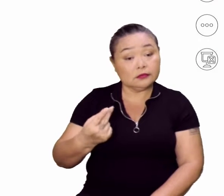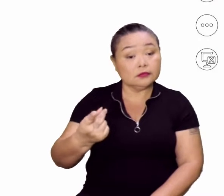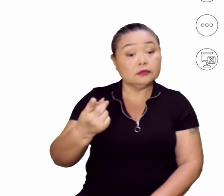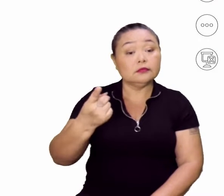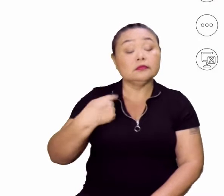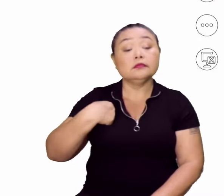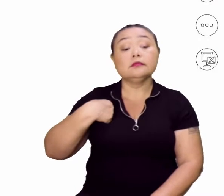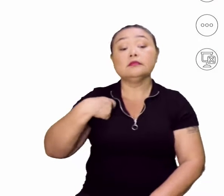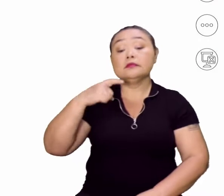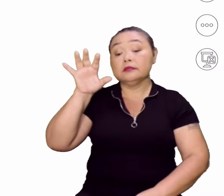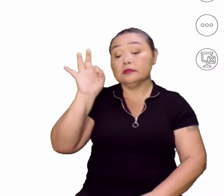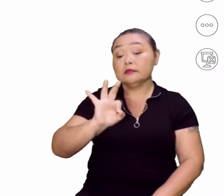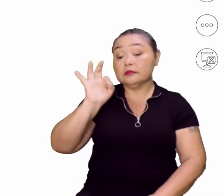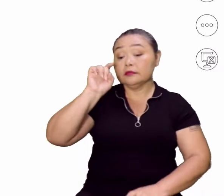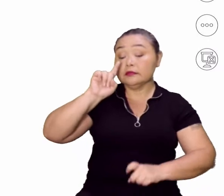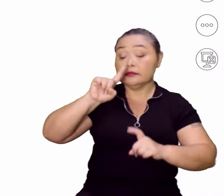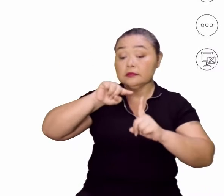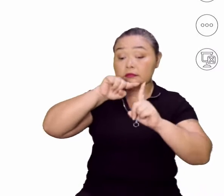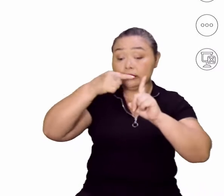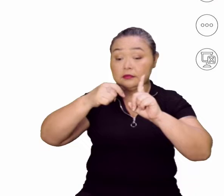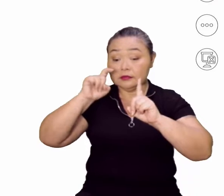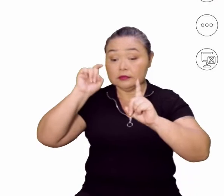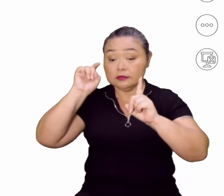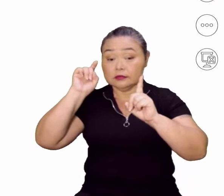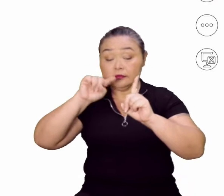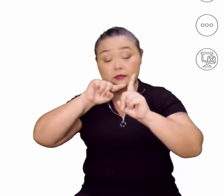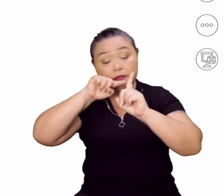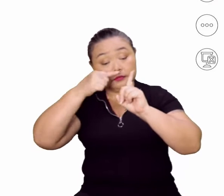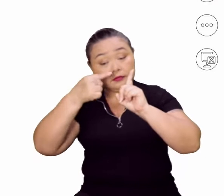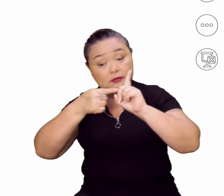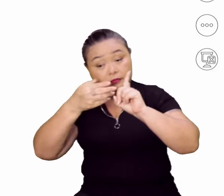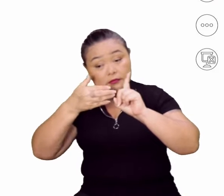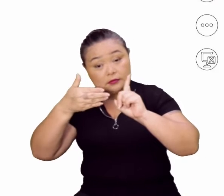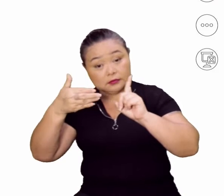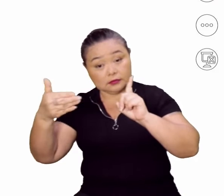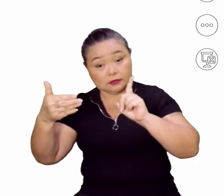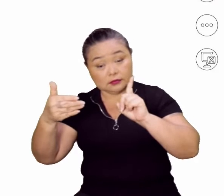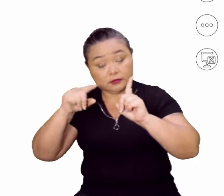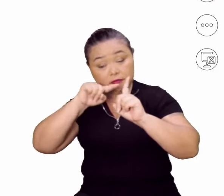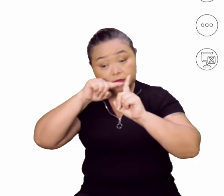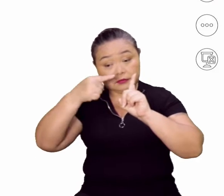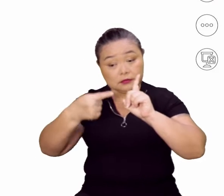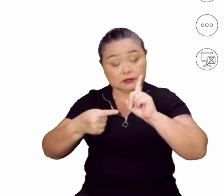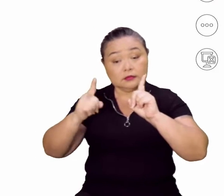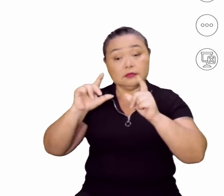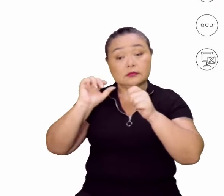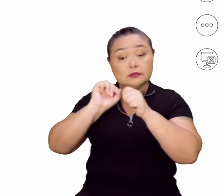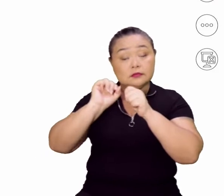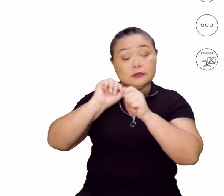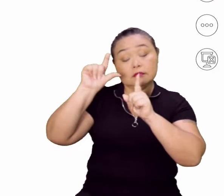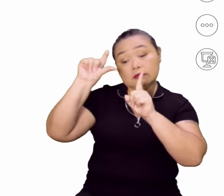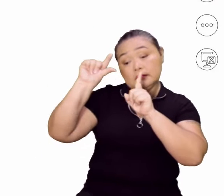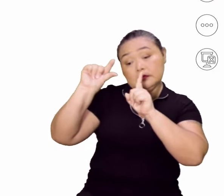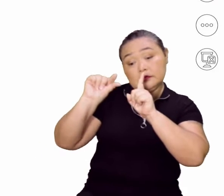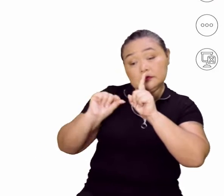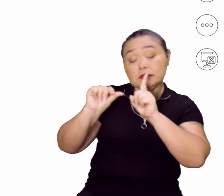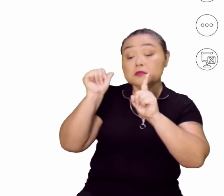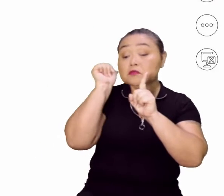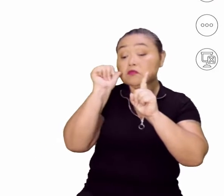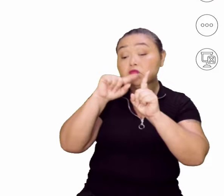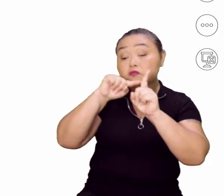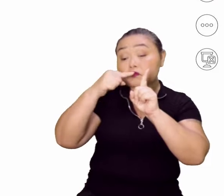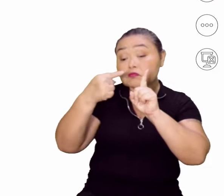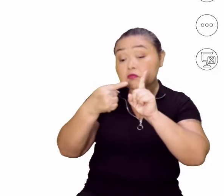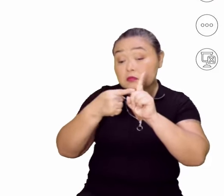taxa de fecundidade também comentamos, falamos muito sobre isso. A taxa de fecundidade vem sofrendo significativas, olha só,